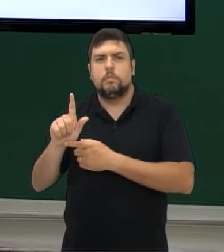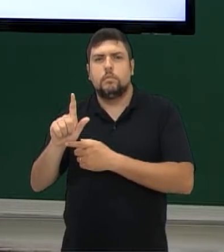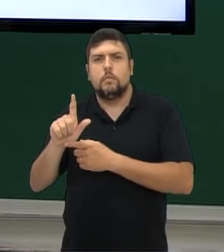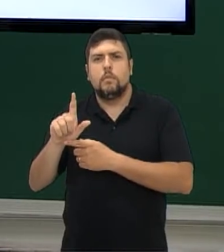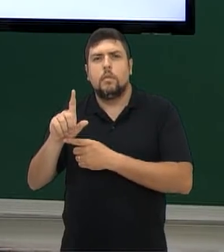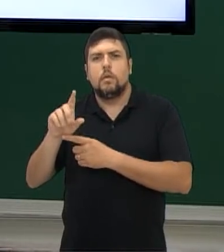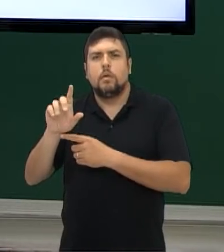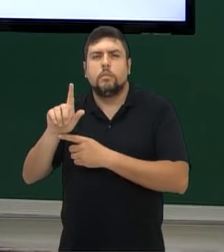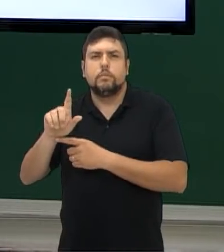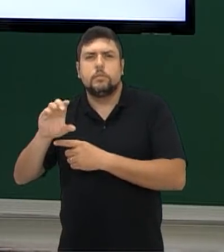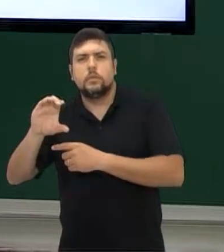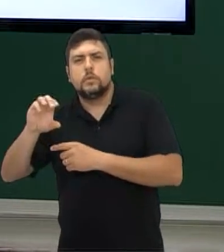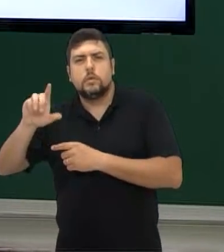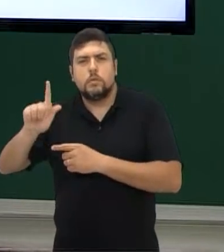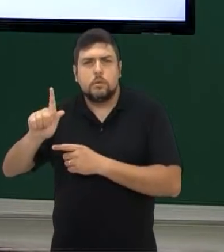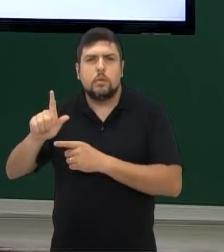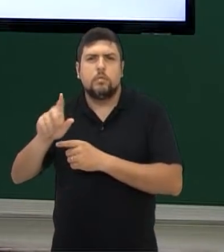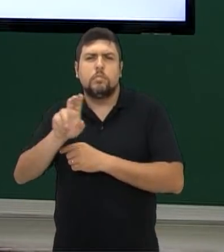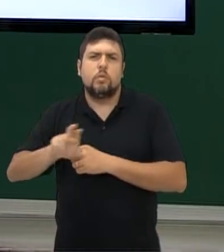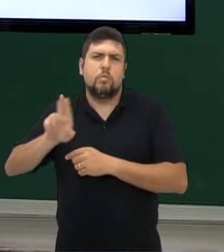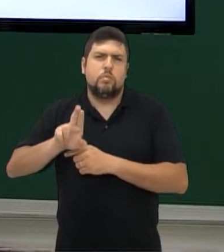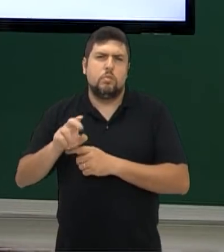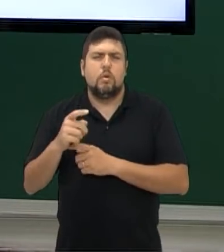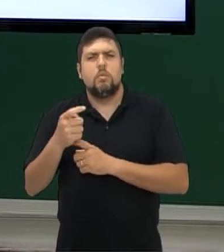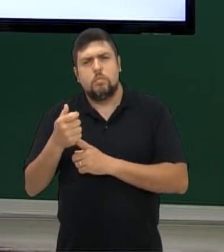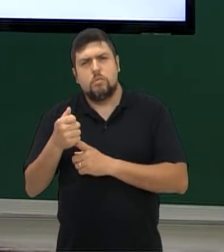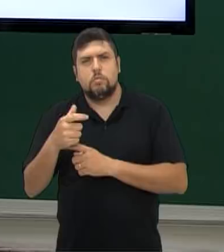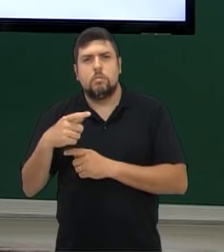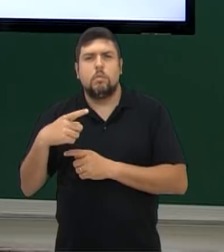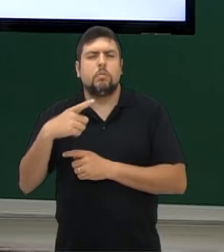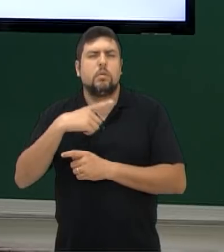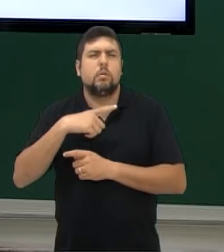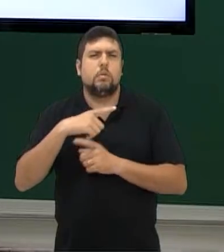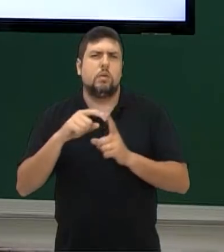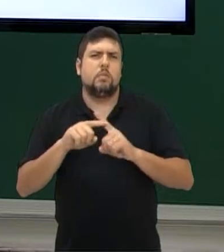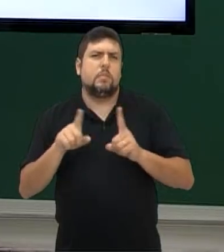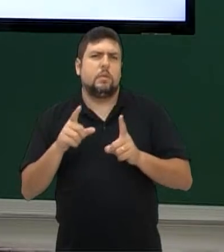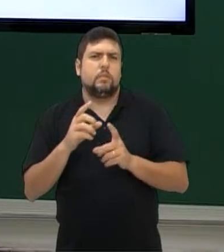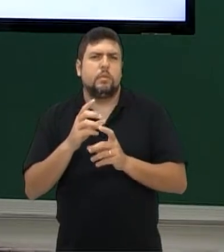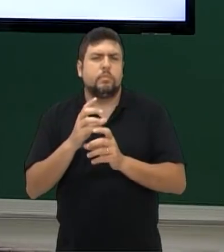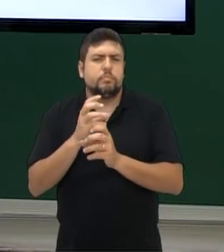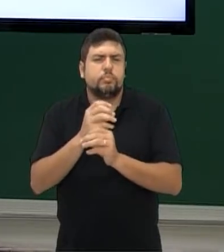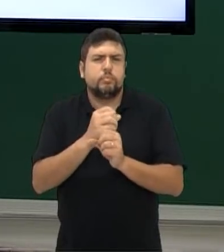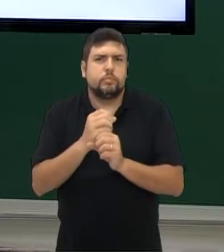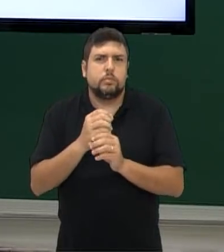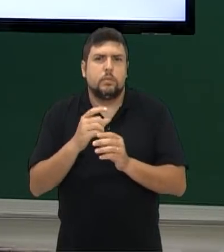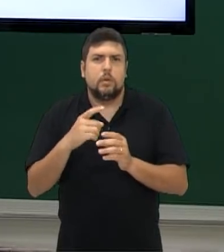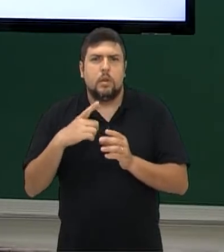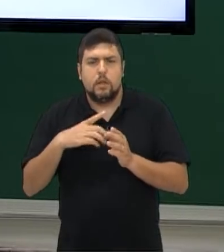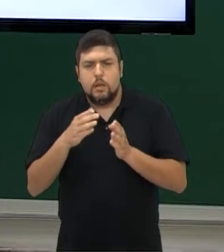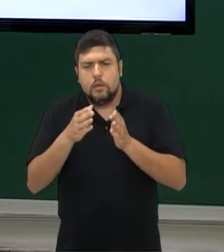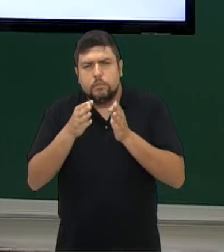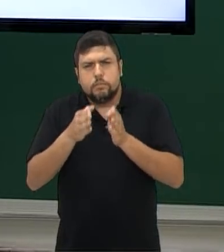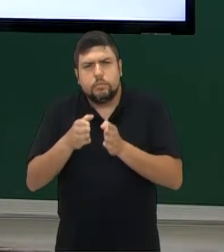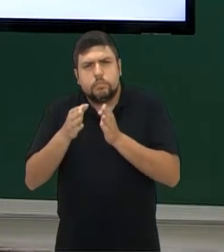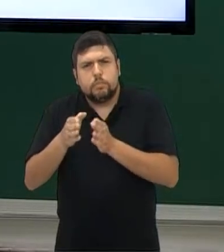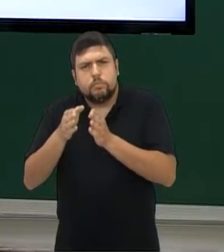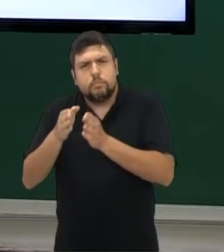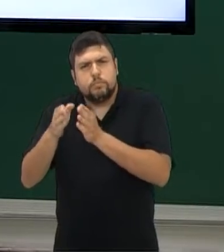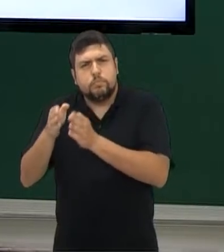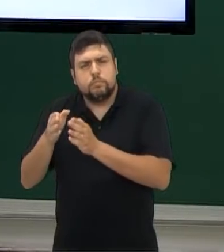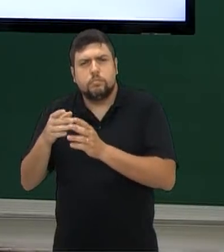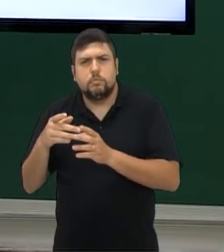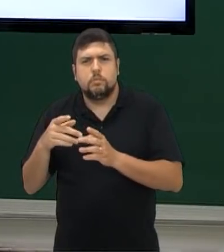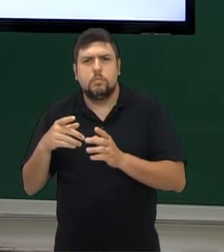são tão usadas no nosso dia a dia. Elas existem, mas não são usadas, porque elas são porções, né? Elas são,